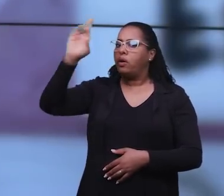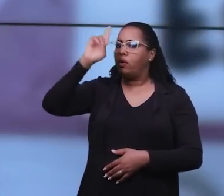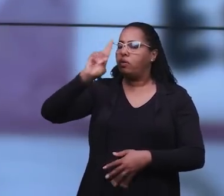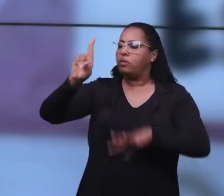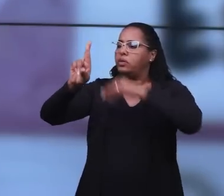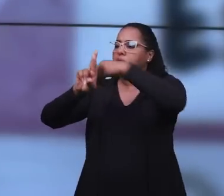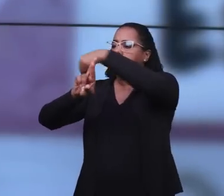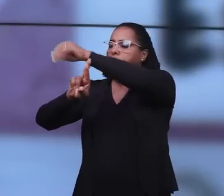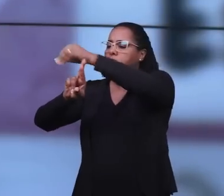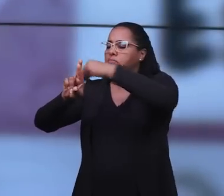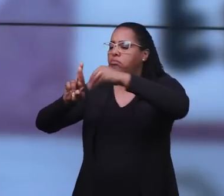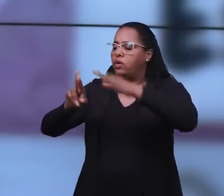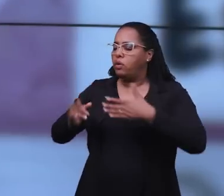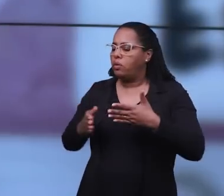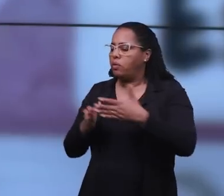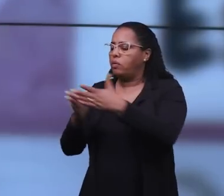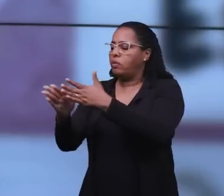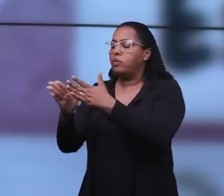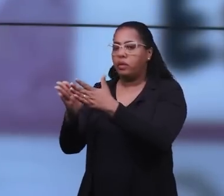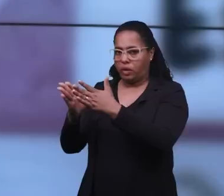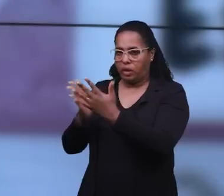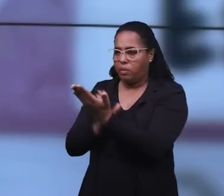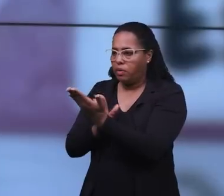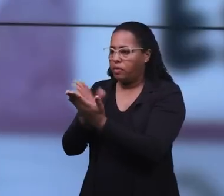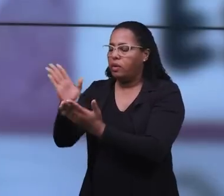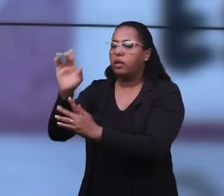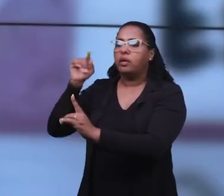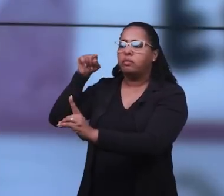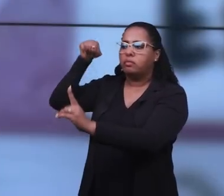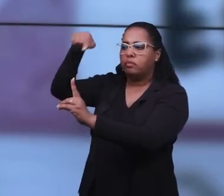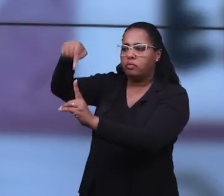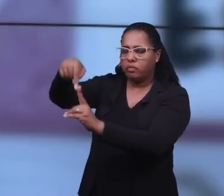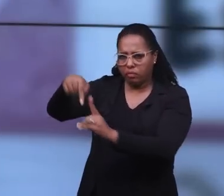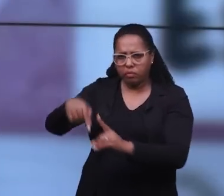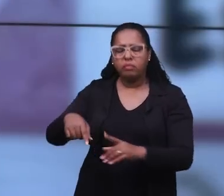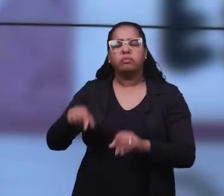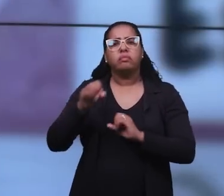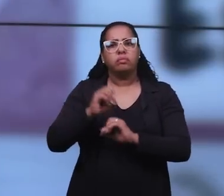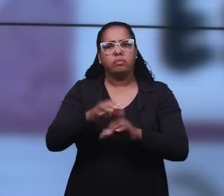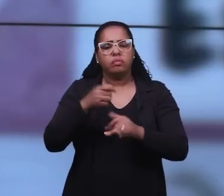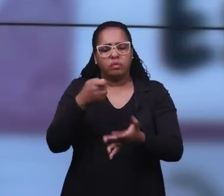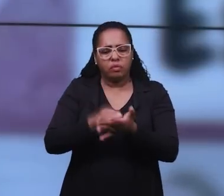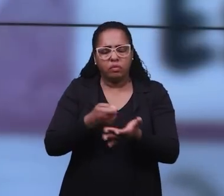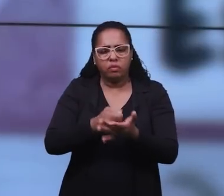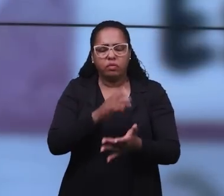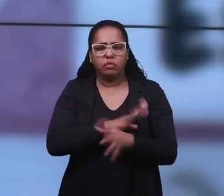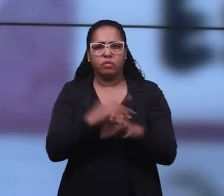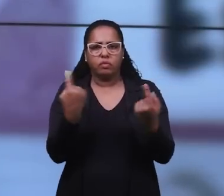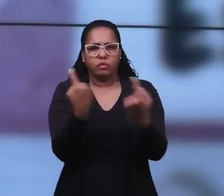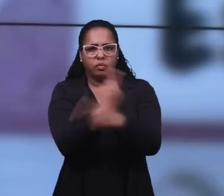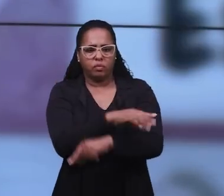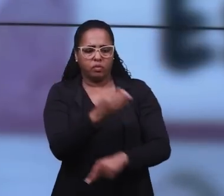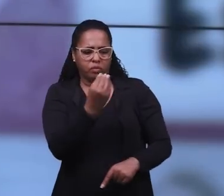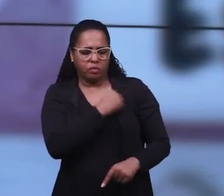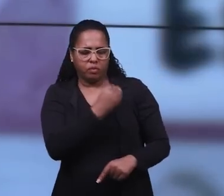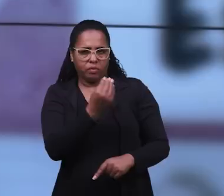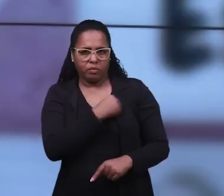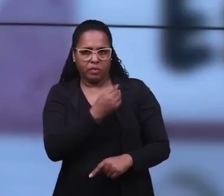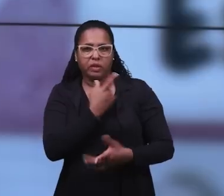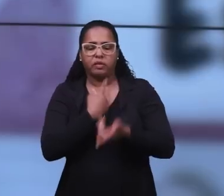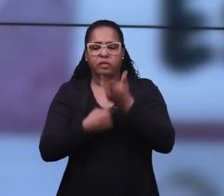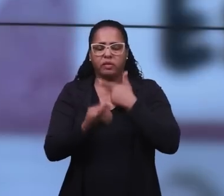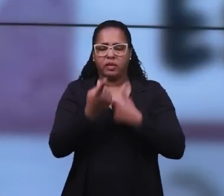que é reto e objetivo. Ele ensinou a reconhecer a luta do coração contra o pecado, a nossa